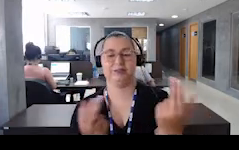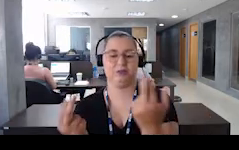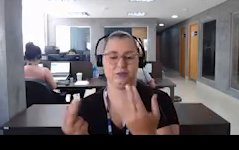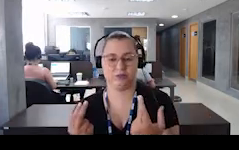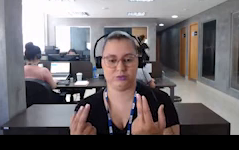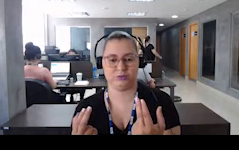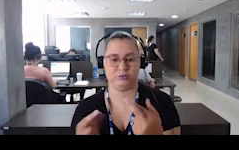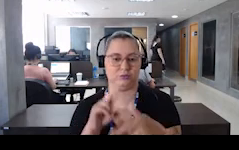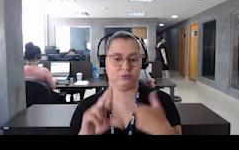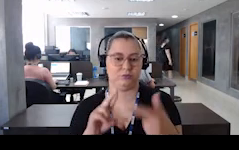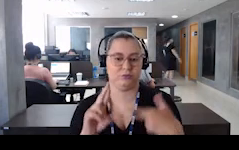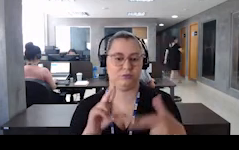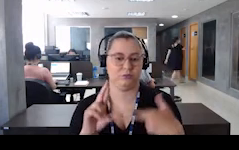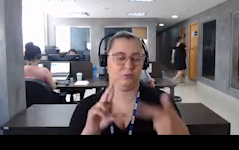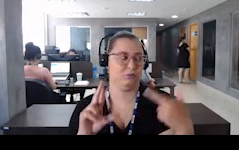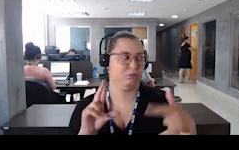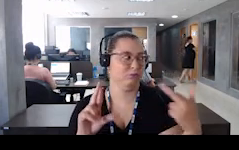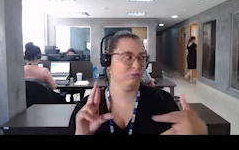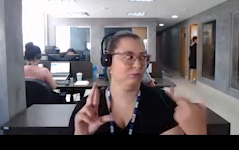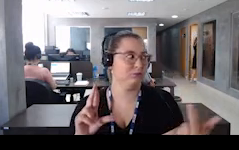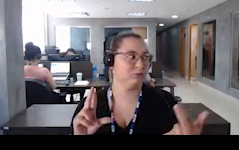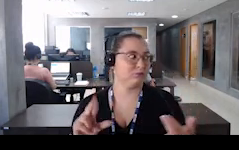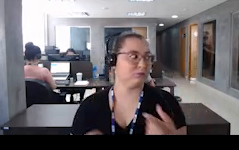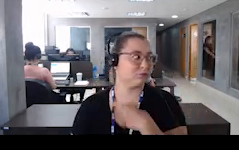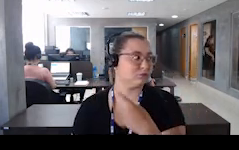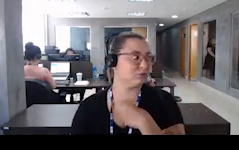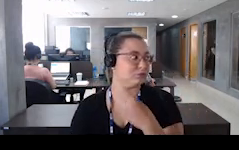equivalente, escrever aqui, ó, resistência